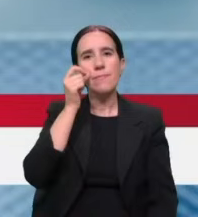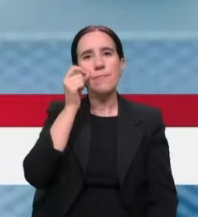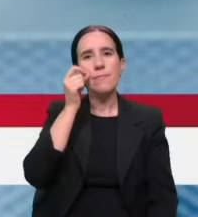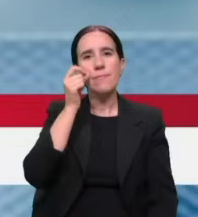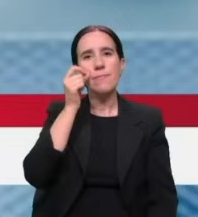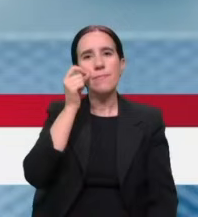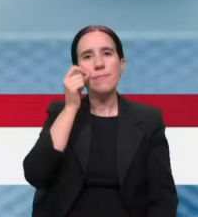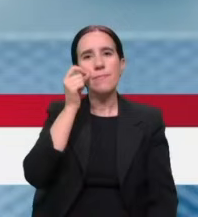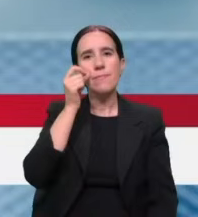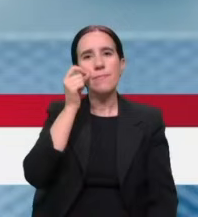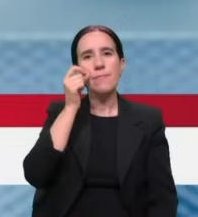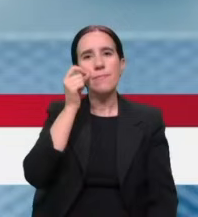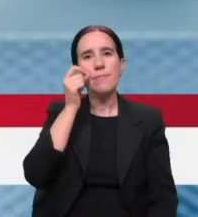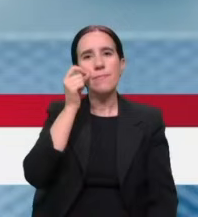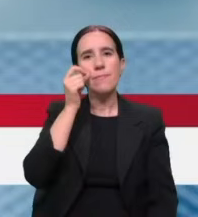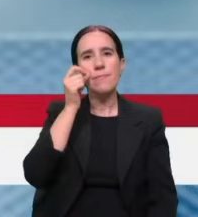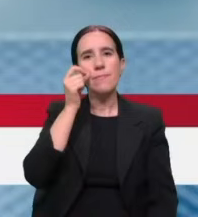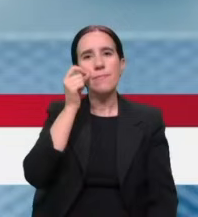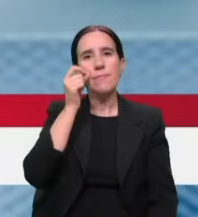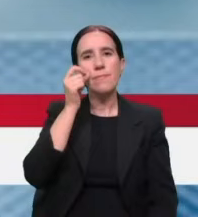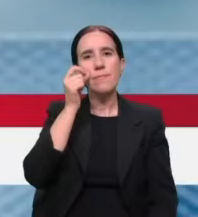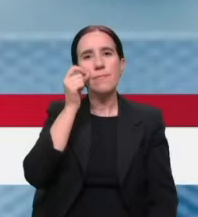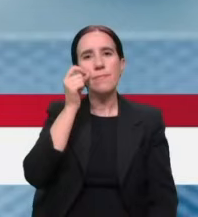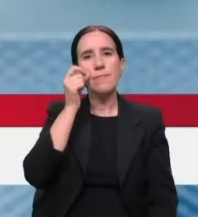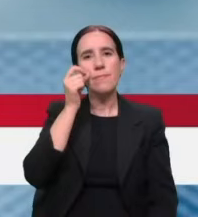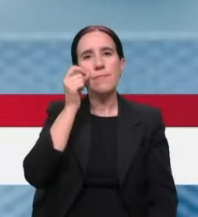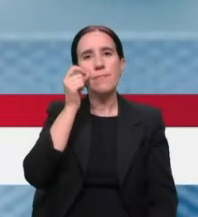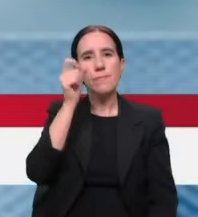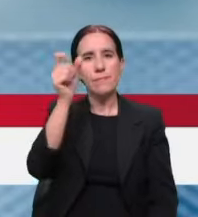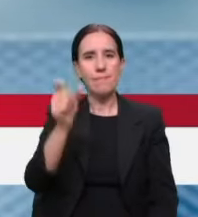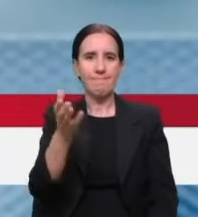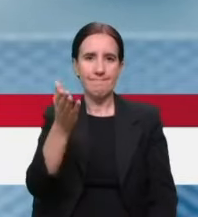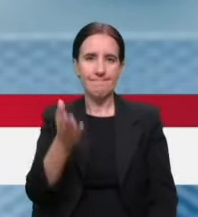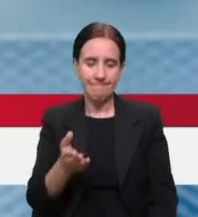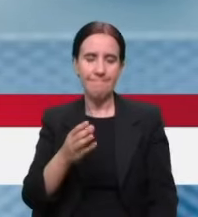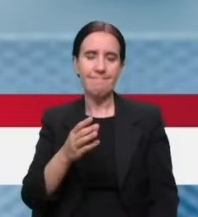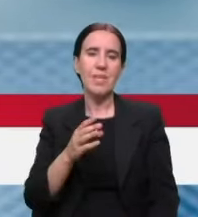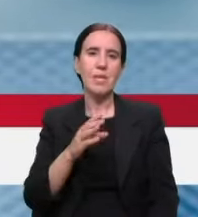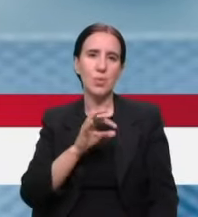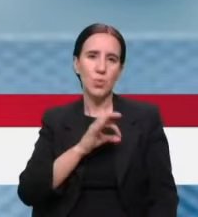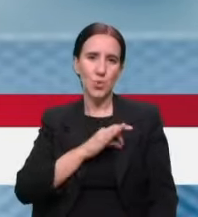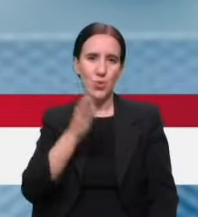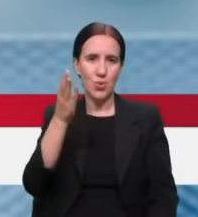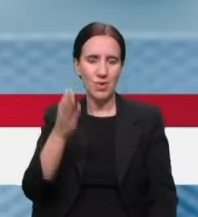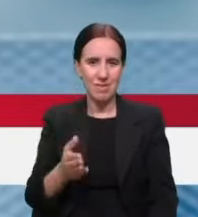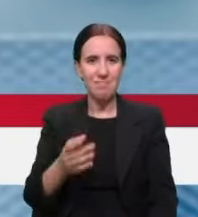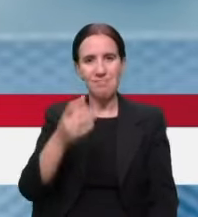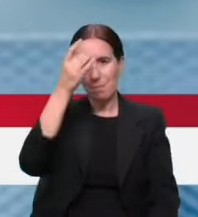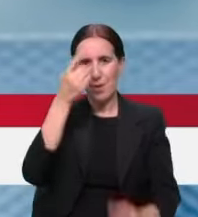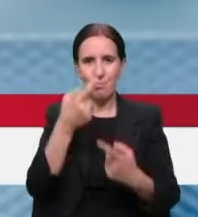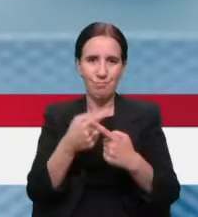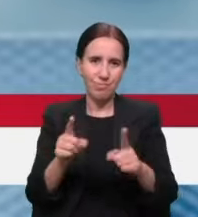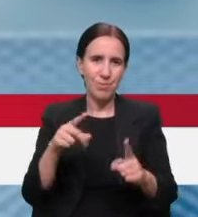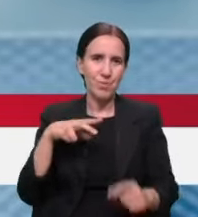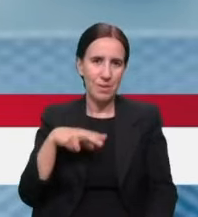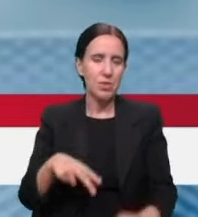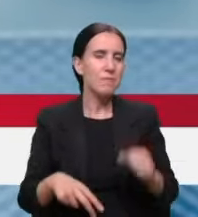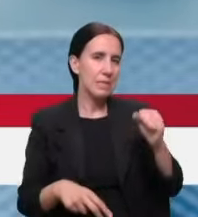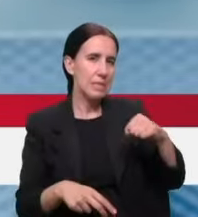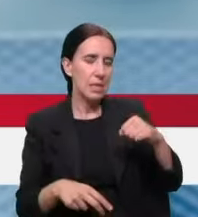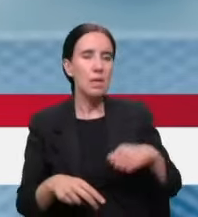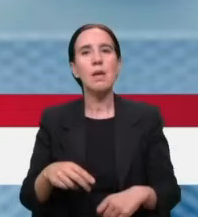eleições e o MRPP é o partido mais à esquerda. Portanto, vamos ouvir a visão oposta. Do país, além de